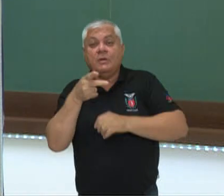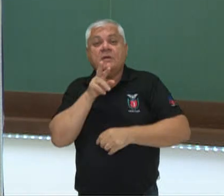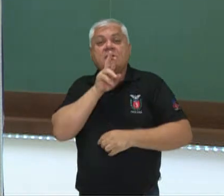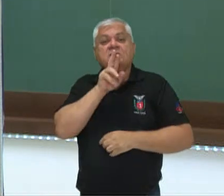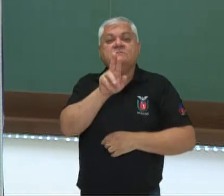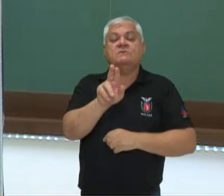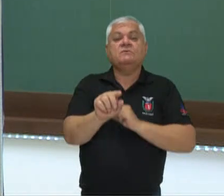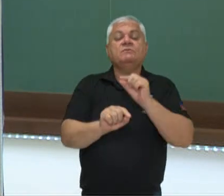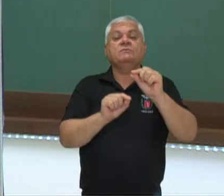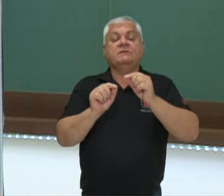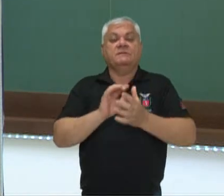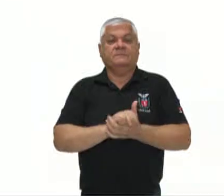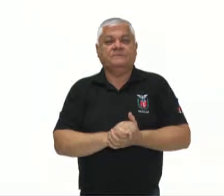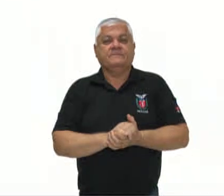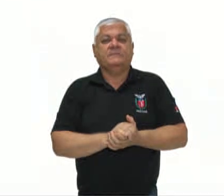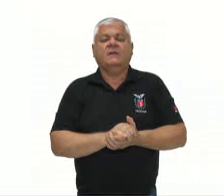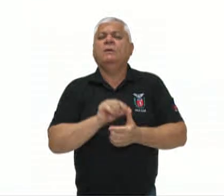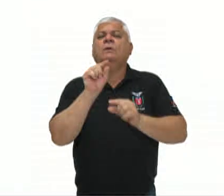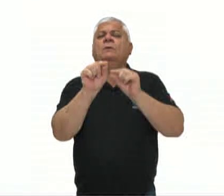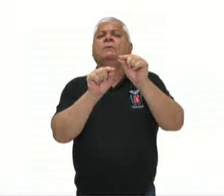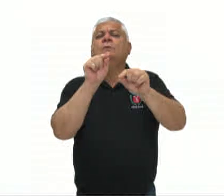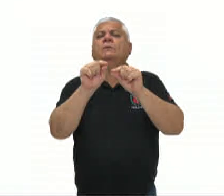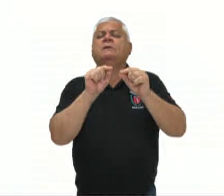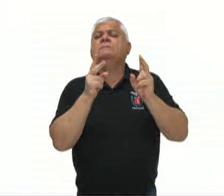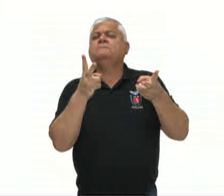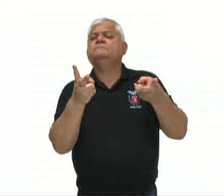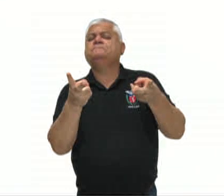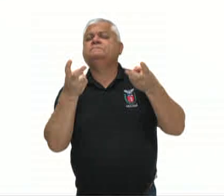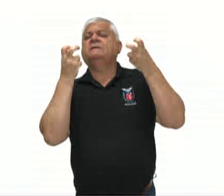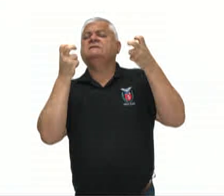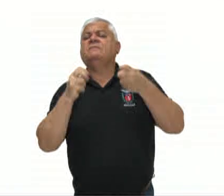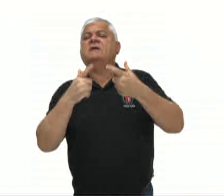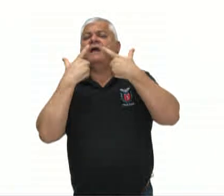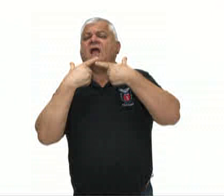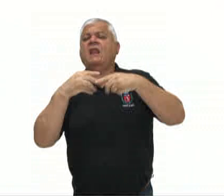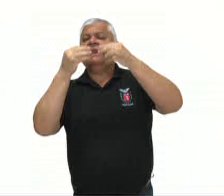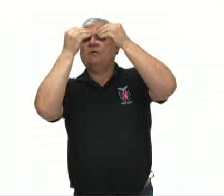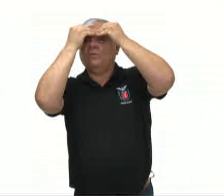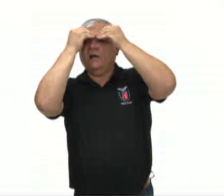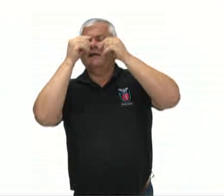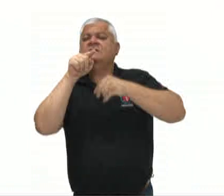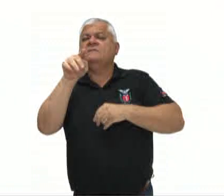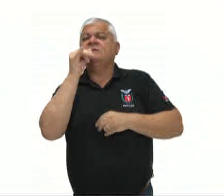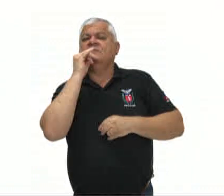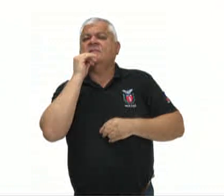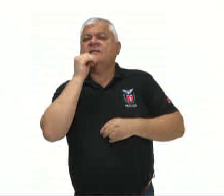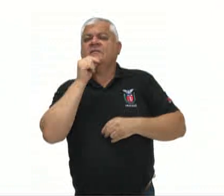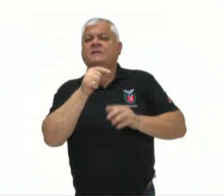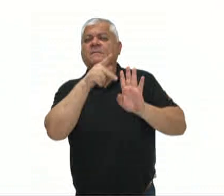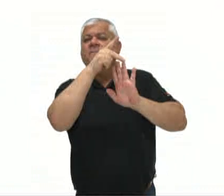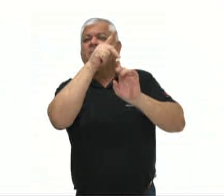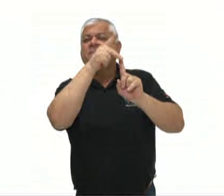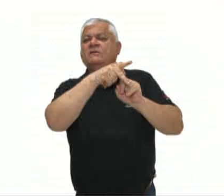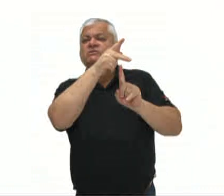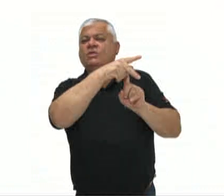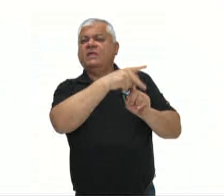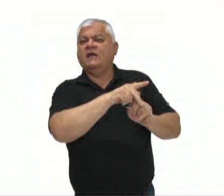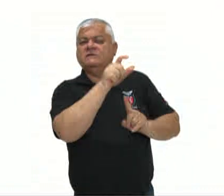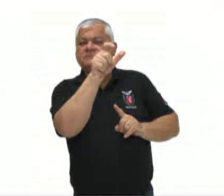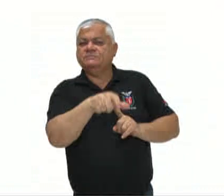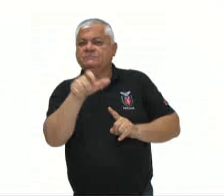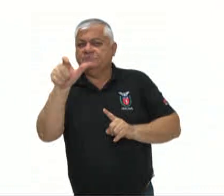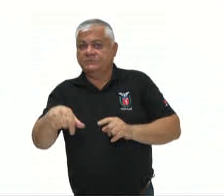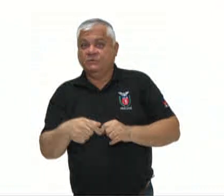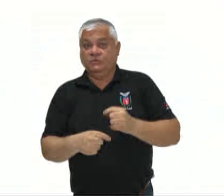a essas questões. O que é possível perceber sobre a linguagem no registro das falas das personagens, Cordulina e